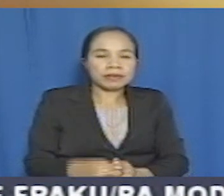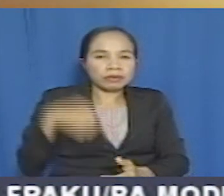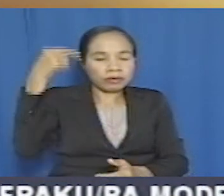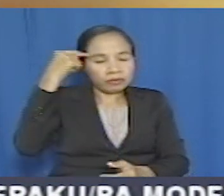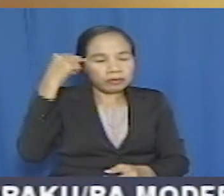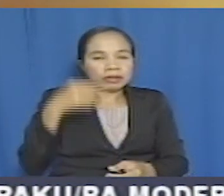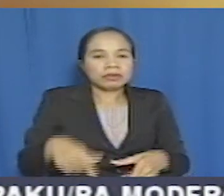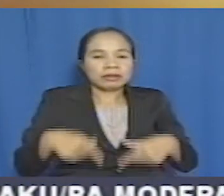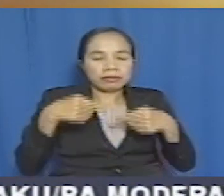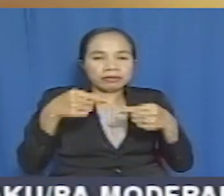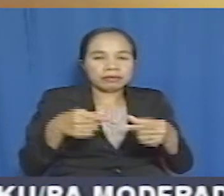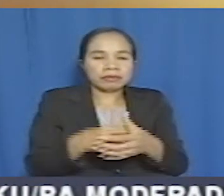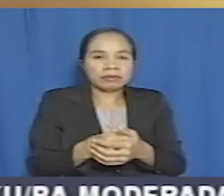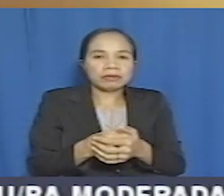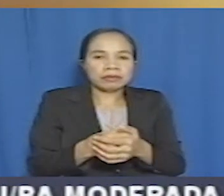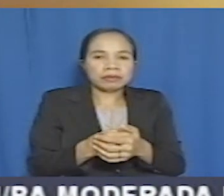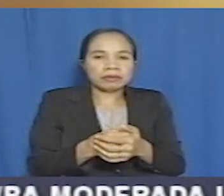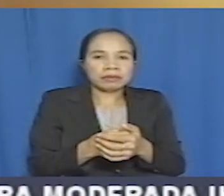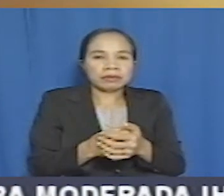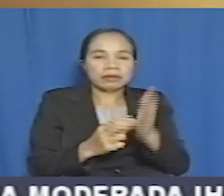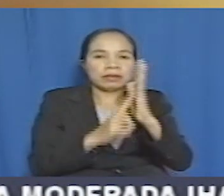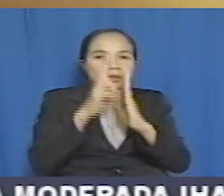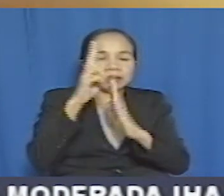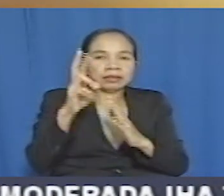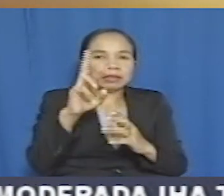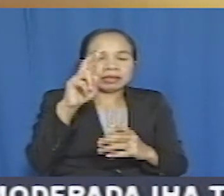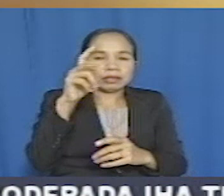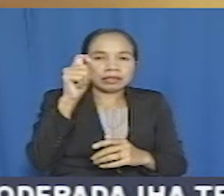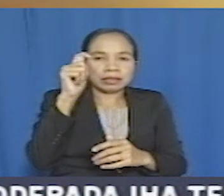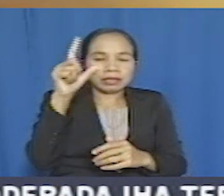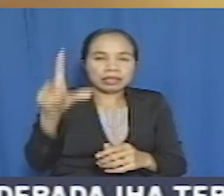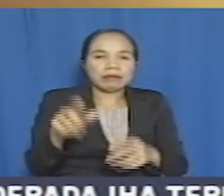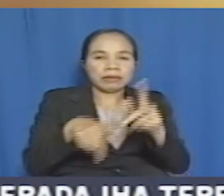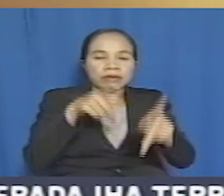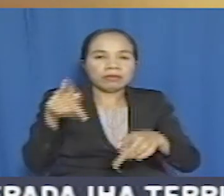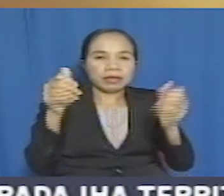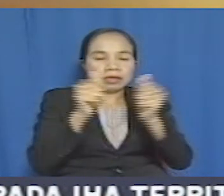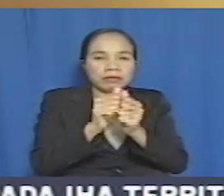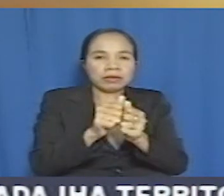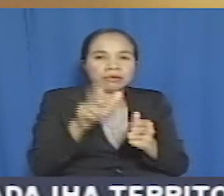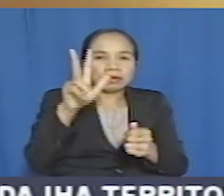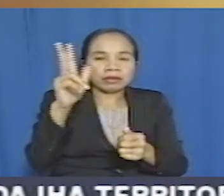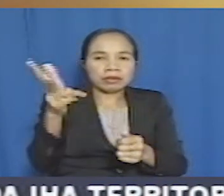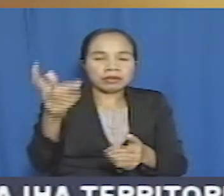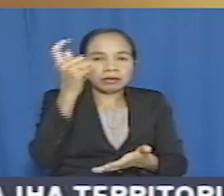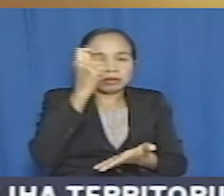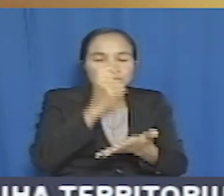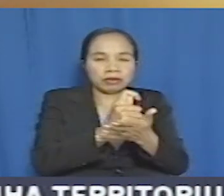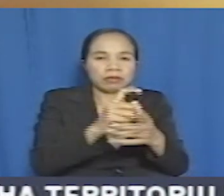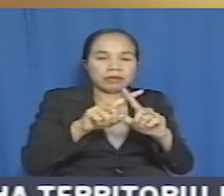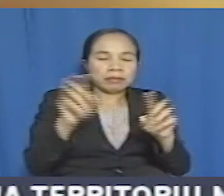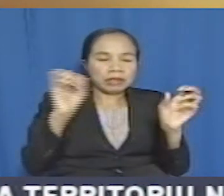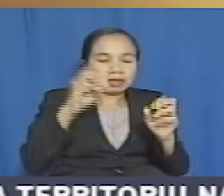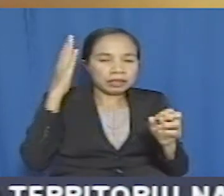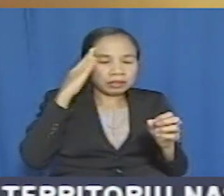Governul se distribuie una antenă digitalizăção RTTLP ba comunidade Hamoto Rihun Tolunulu, mai bem la intenção ba